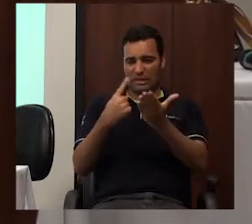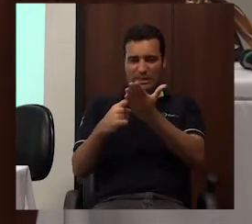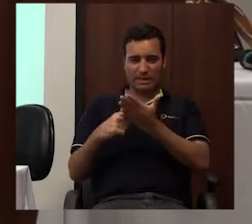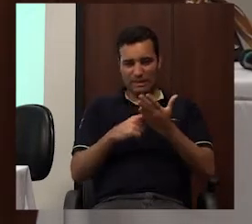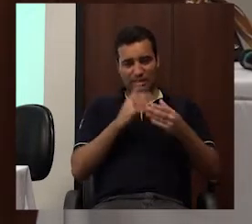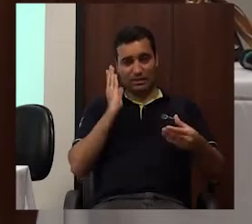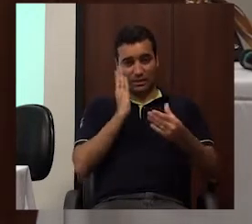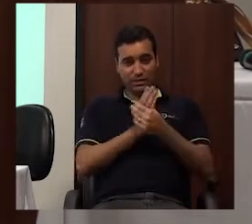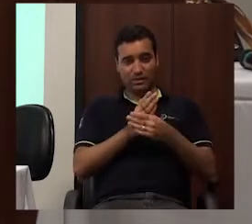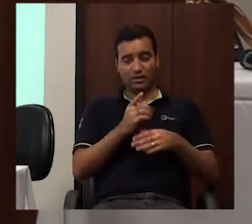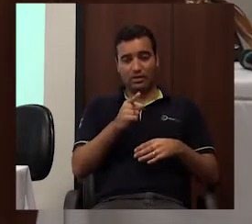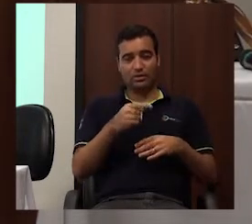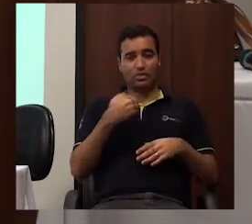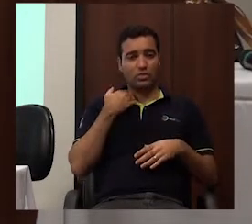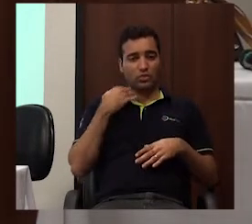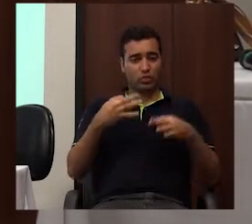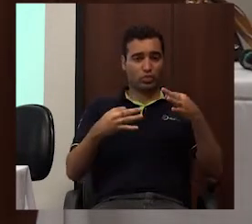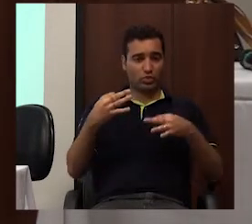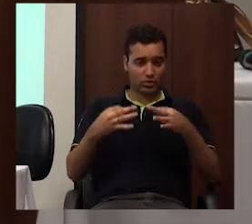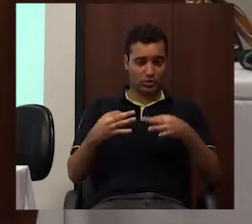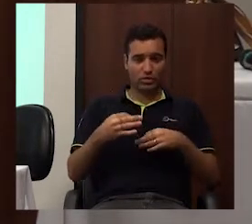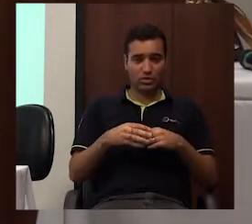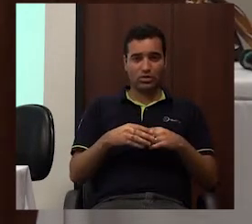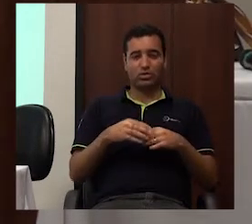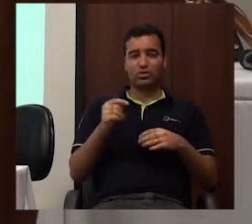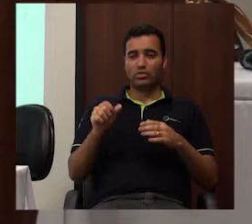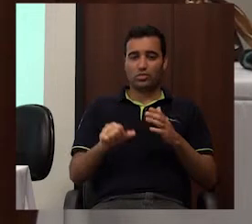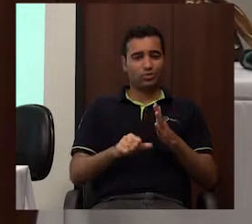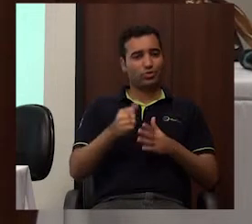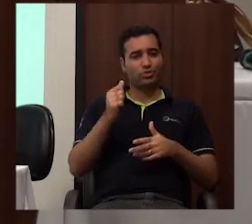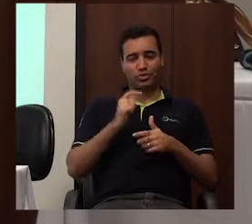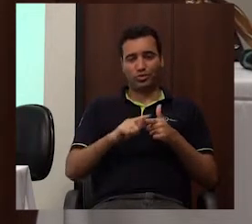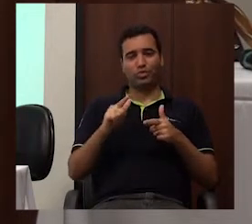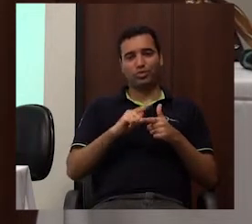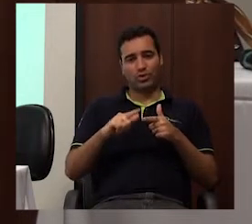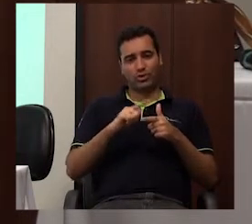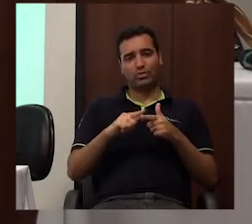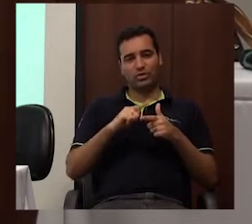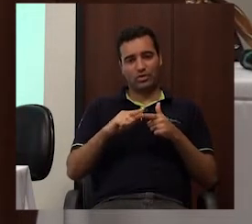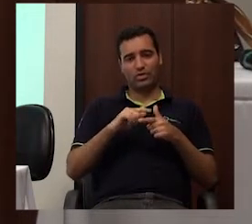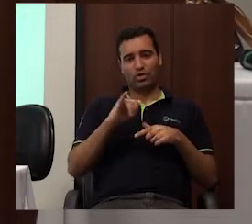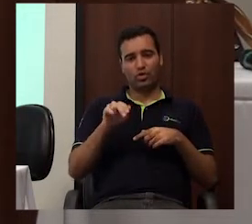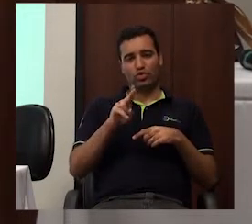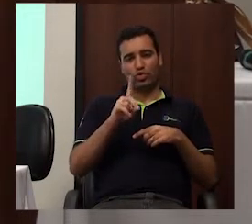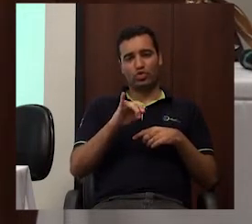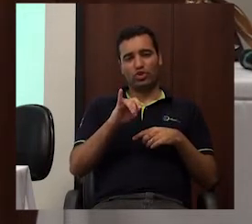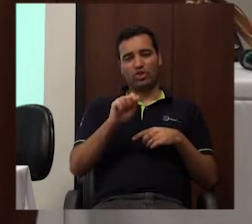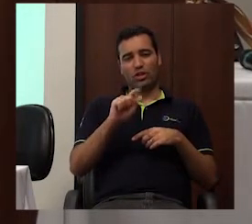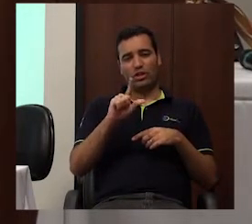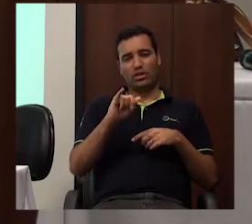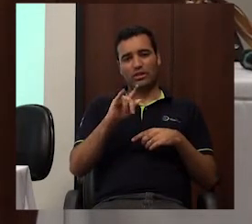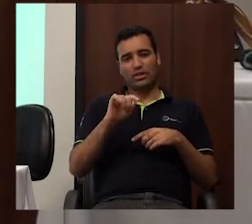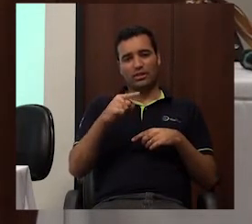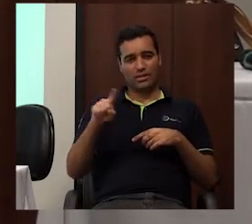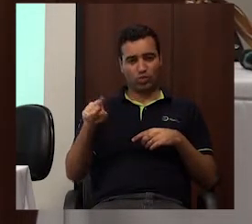Então, a judicialização, e esse é um dos primeiros problemas da judicialização de políticas públicas no